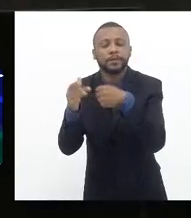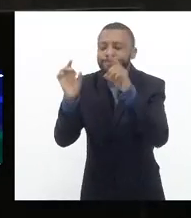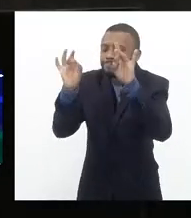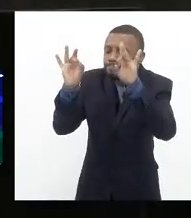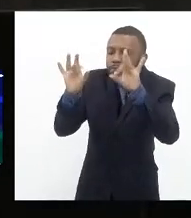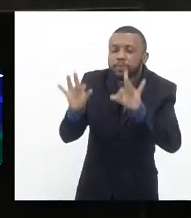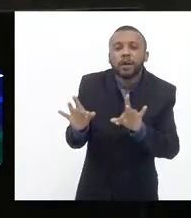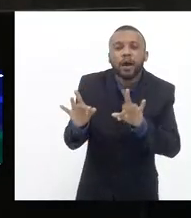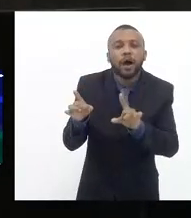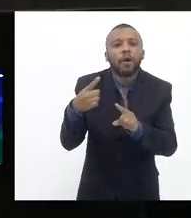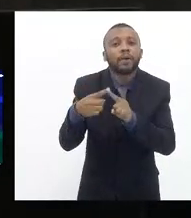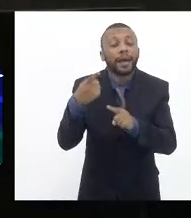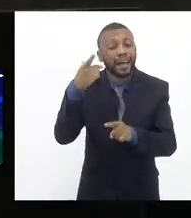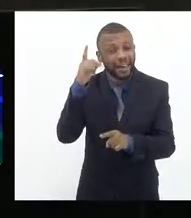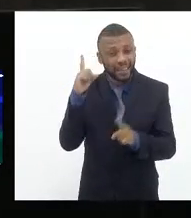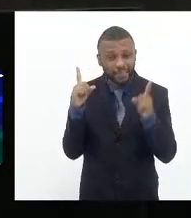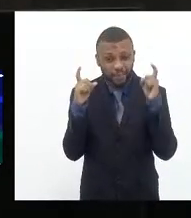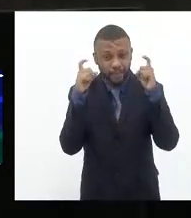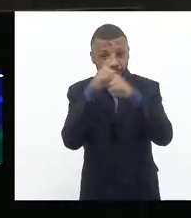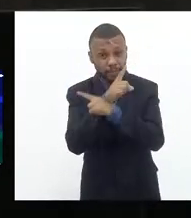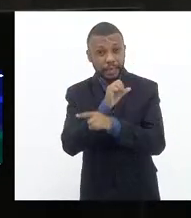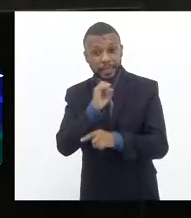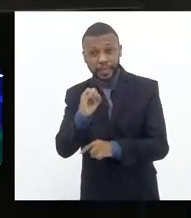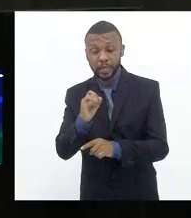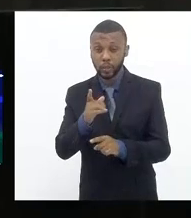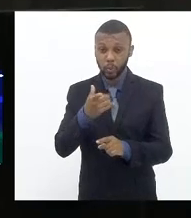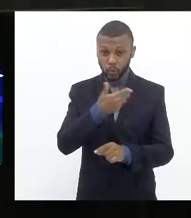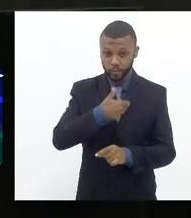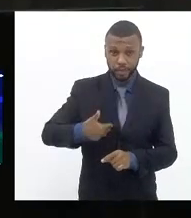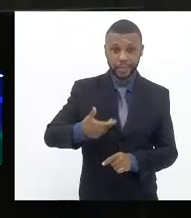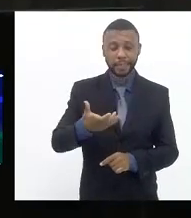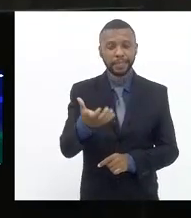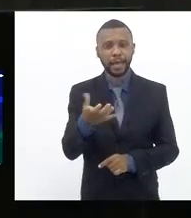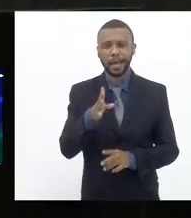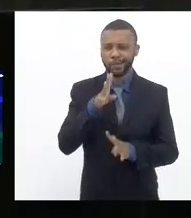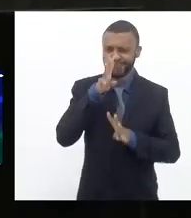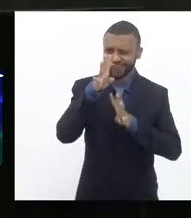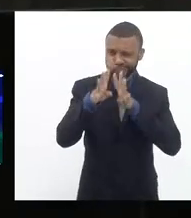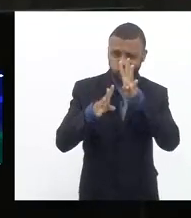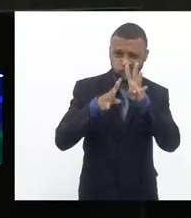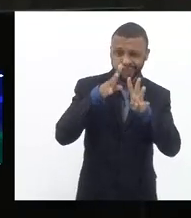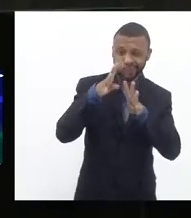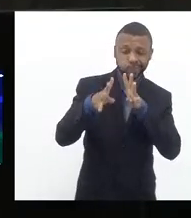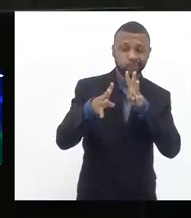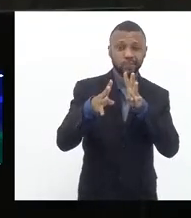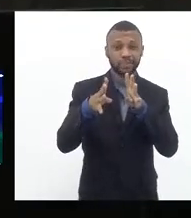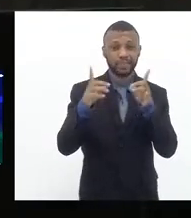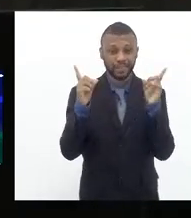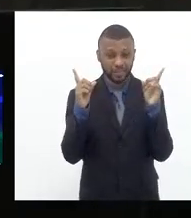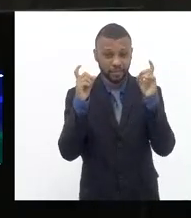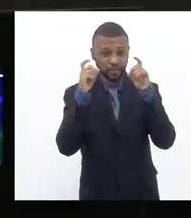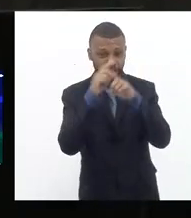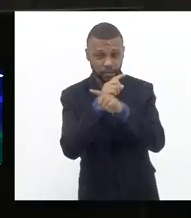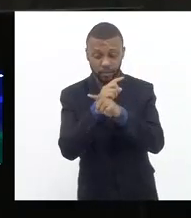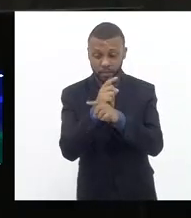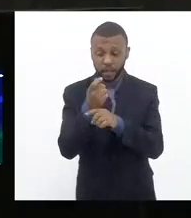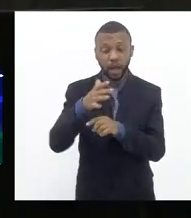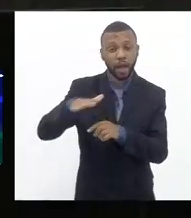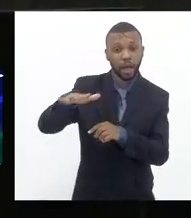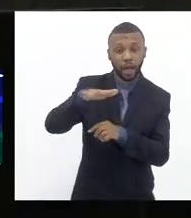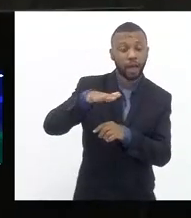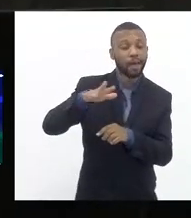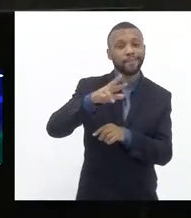é difícil. Se o governo quiser empurrar, fazer qualquer obra, chegar lá com a engenharia, vai, dificilmente essas coisas vão prosperar. Então, nós